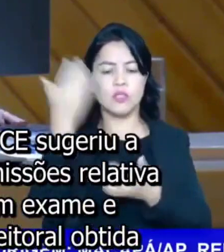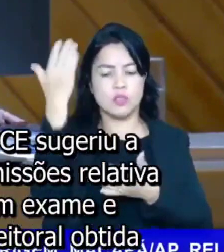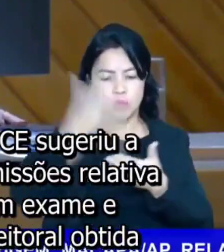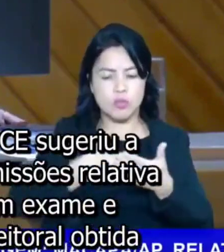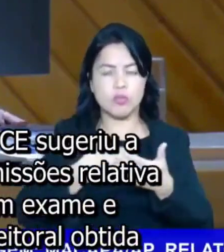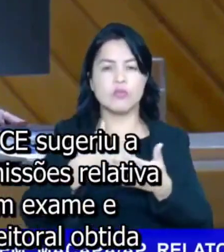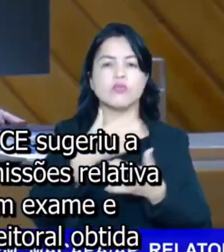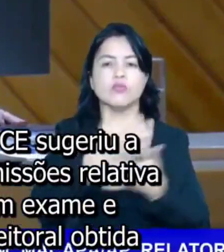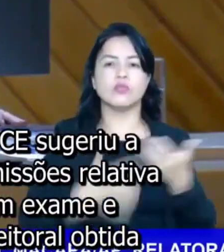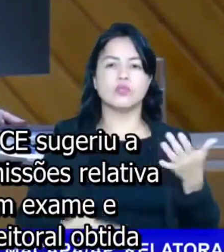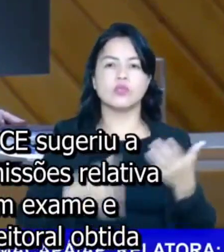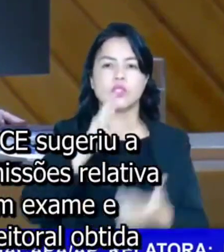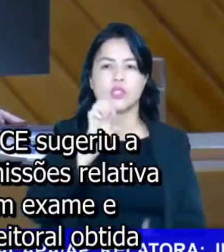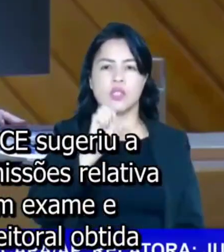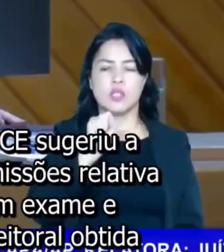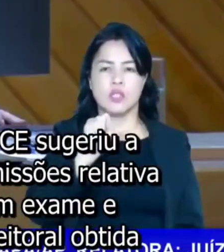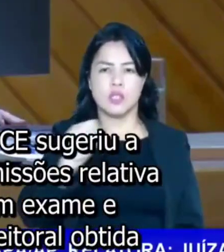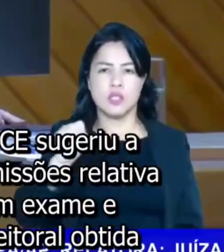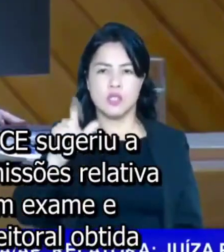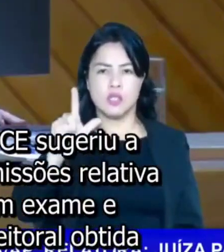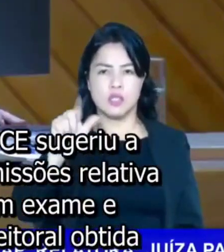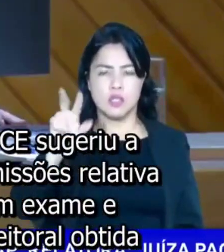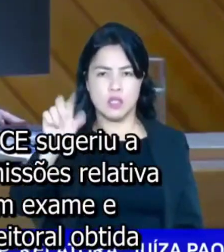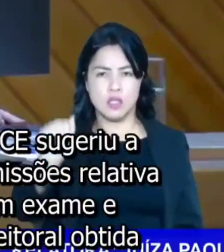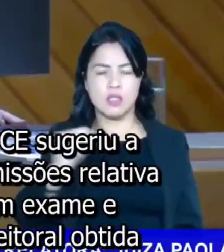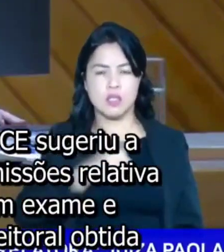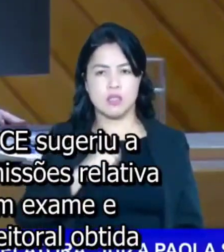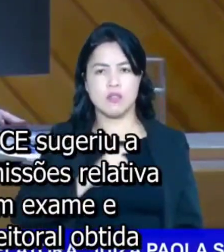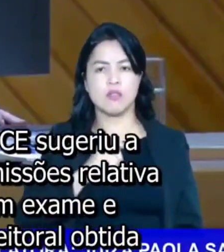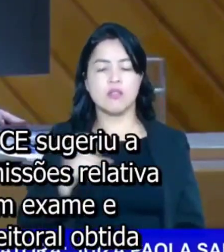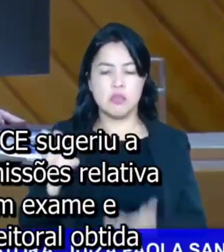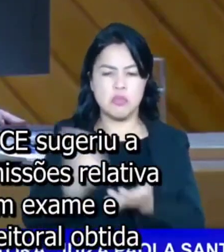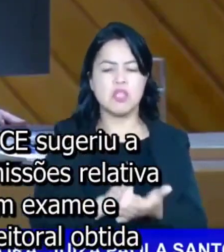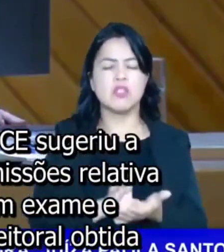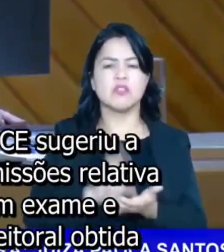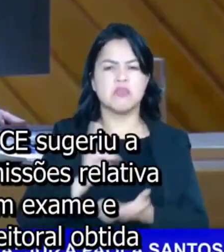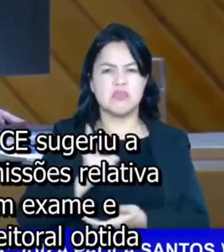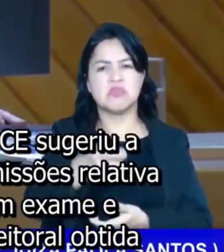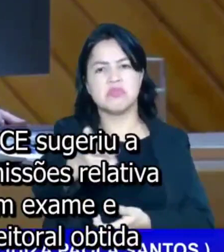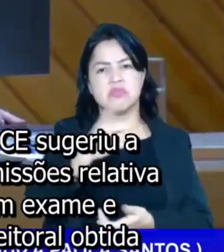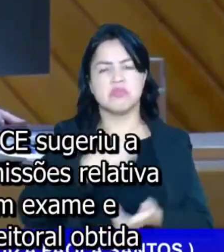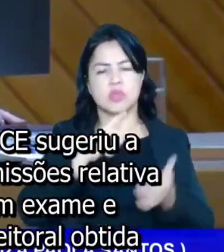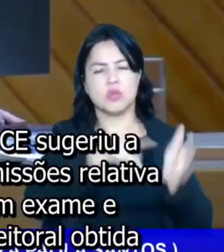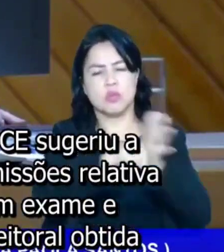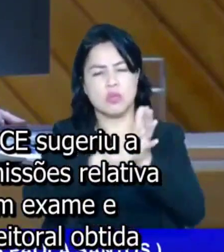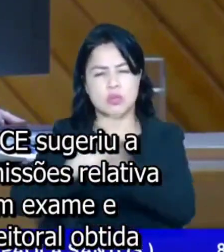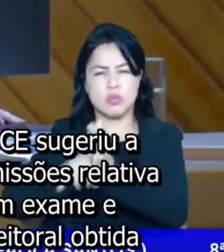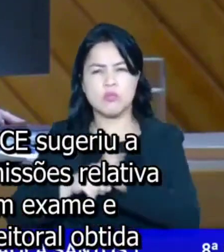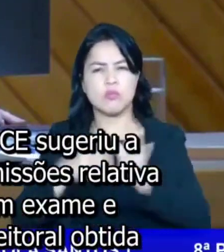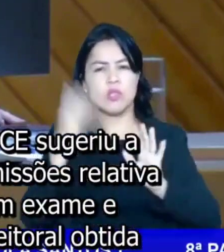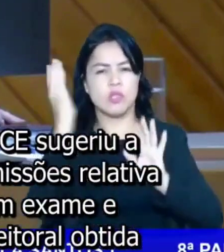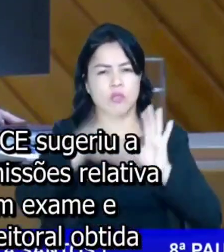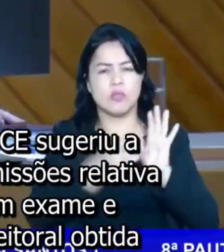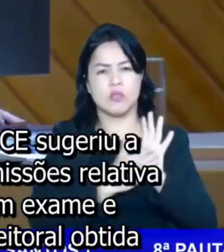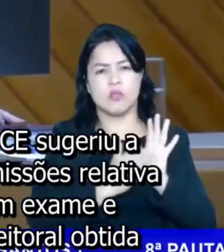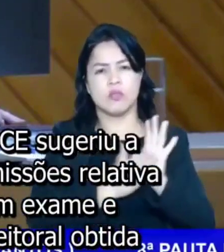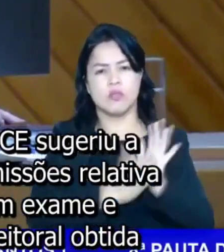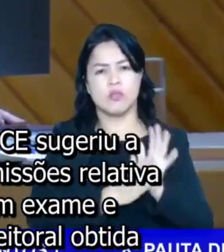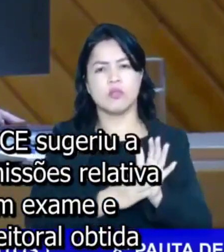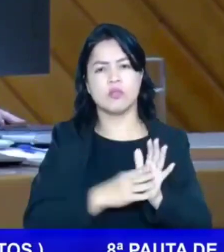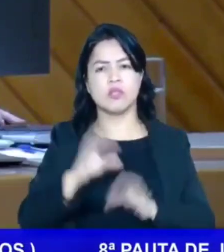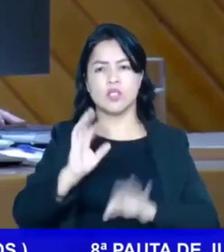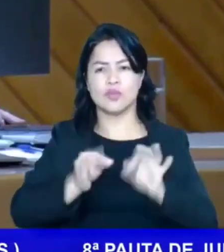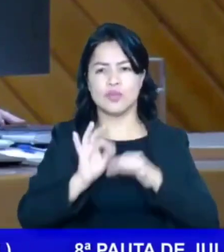ressalvas, em razão de omissões relativas a despesas constantes na prestação de contas em exame e aquelas constantes na base de dados da